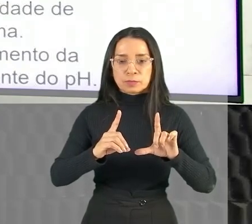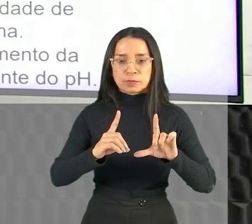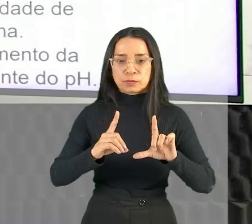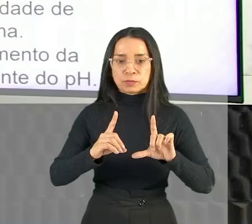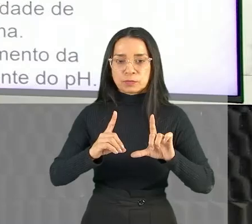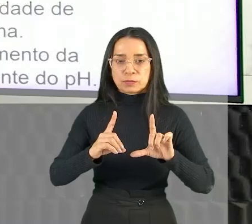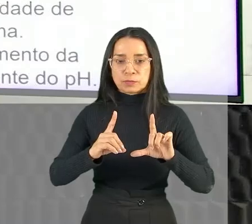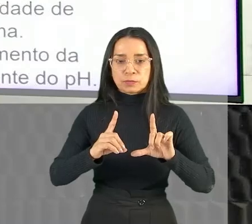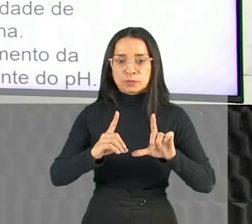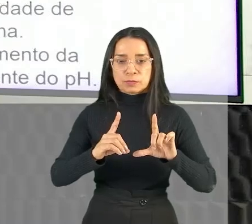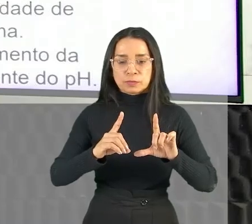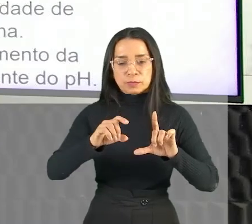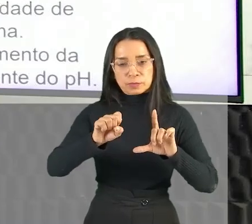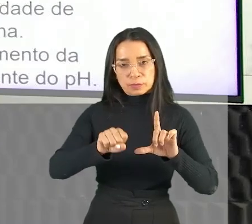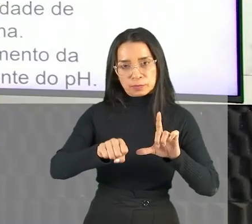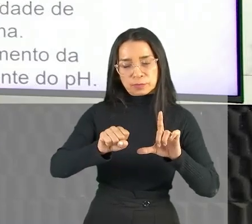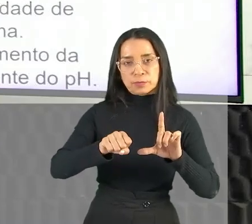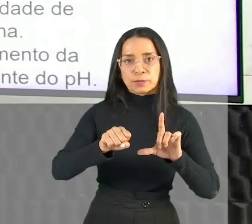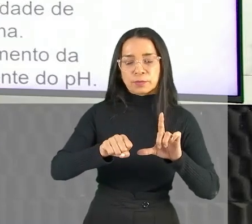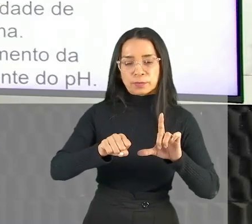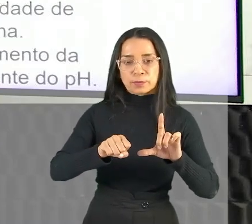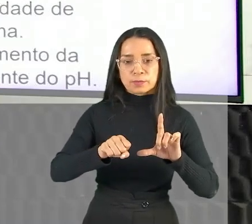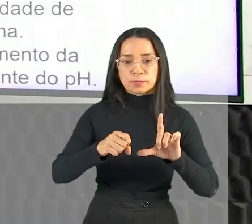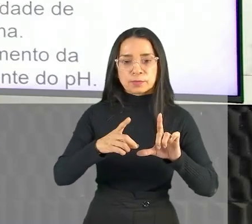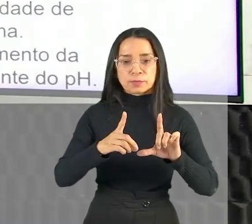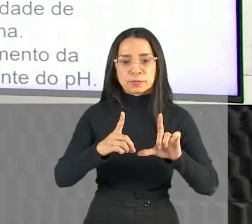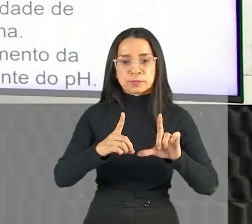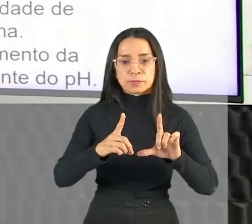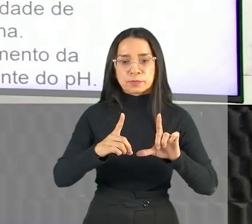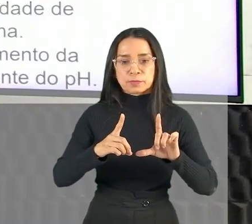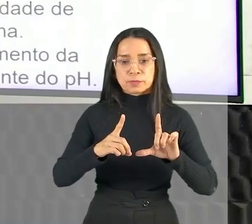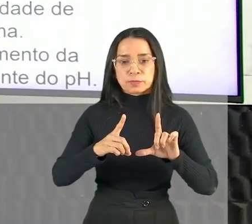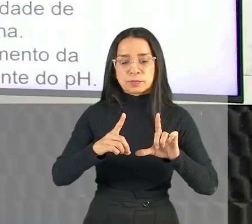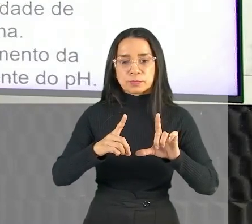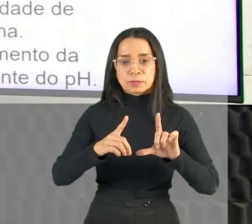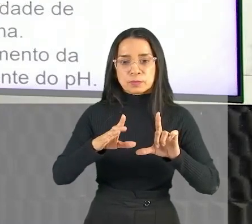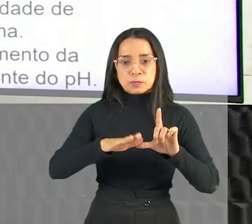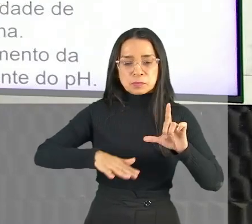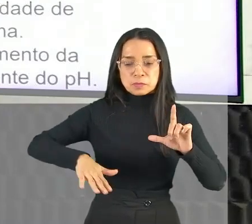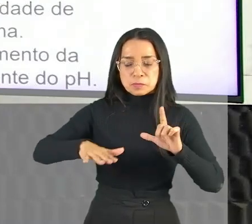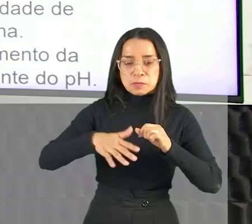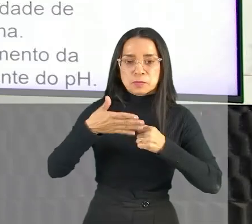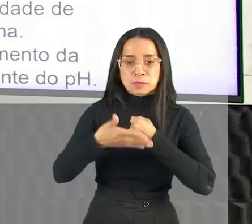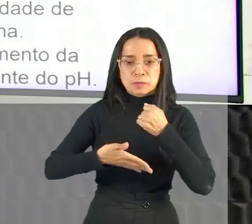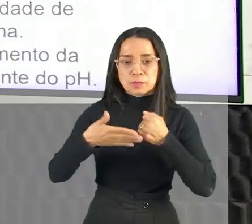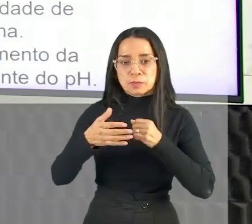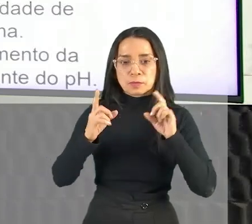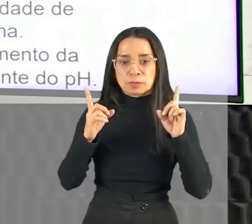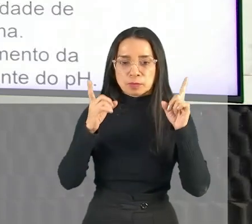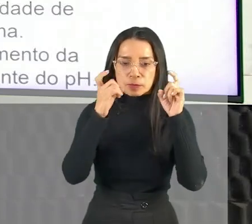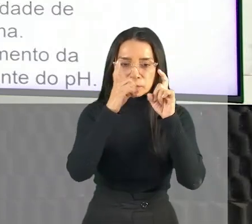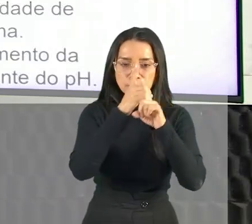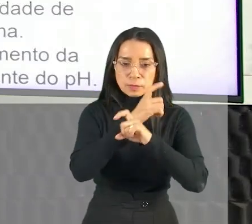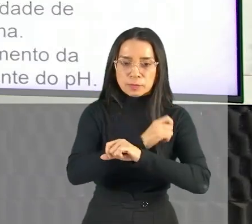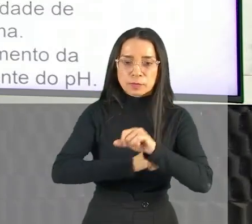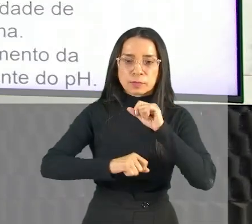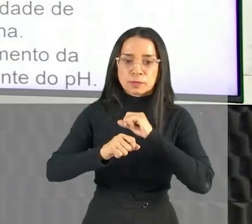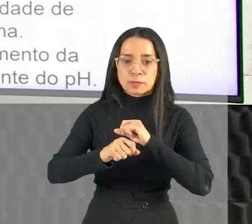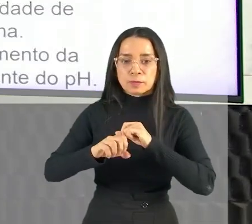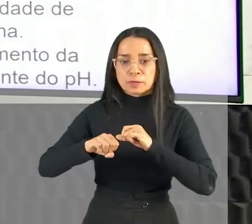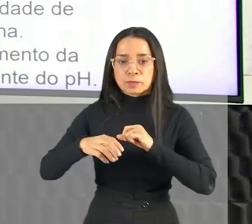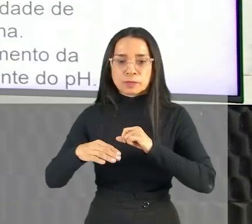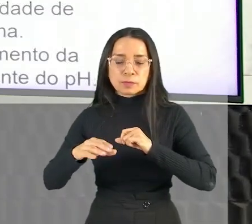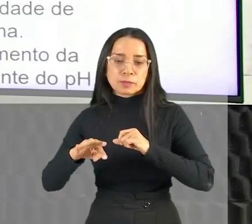enzima. Aí sim. O ambiente básico, ele dificulta que o substrato